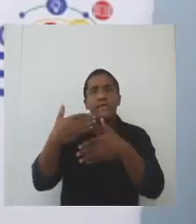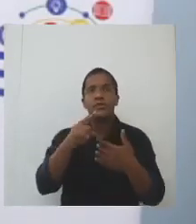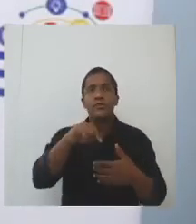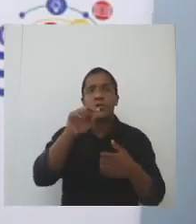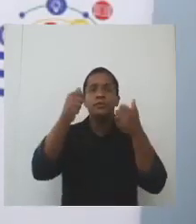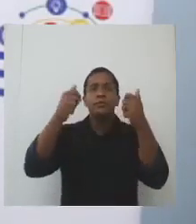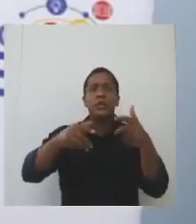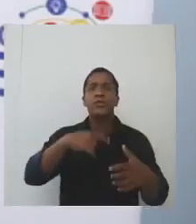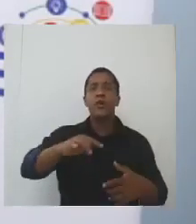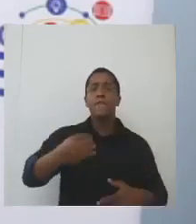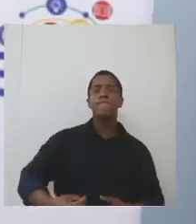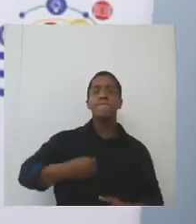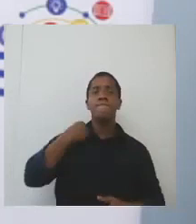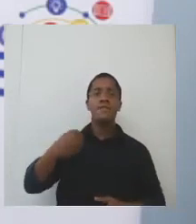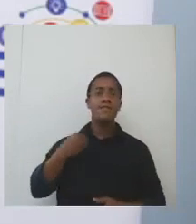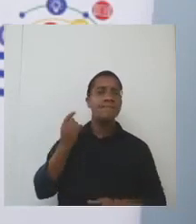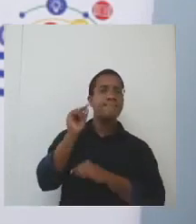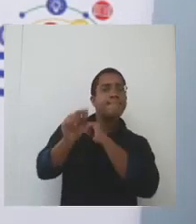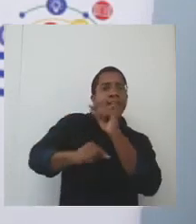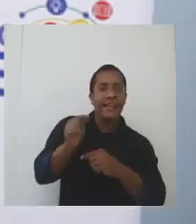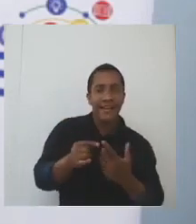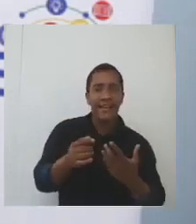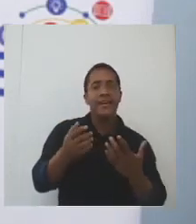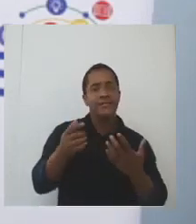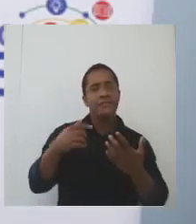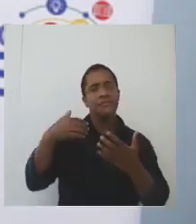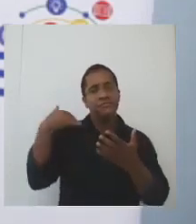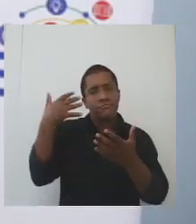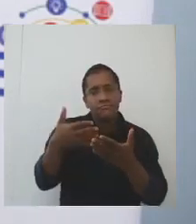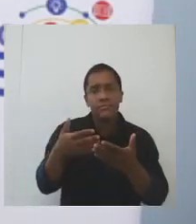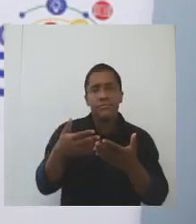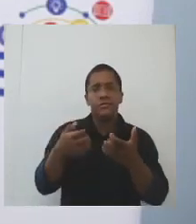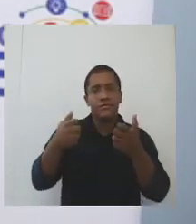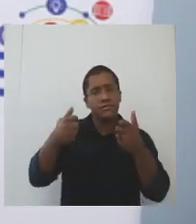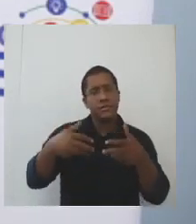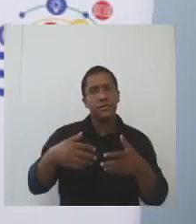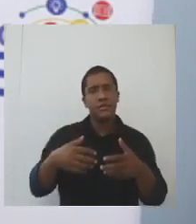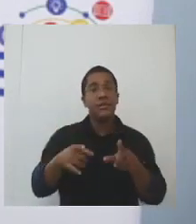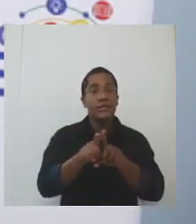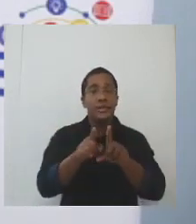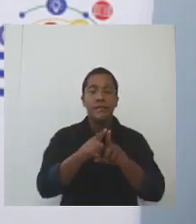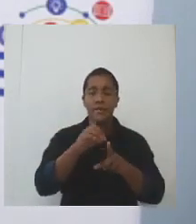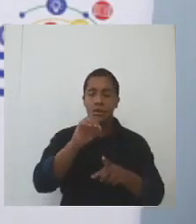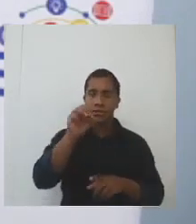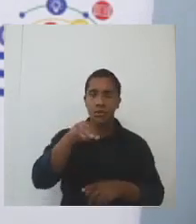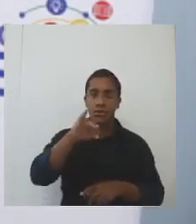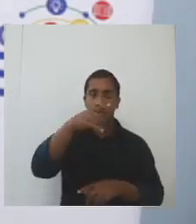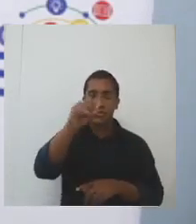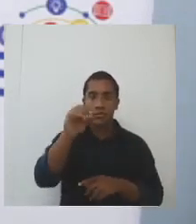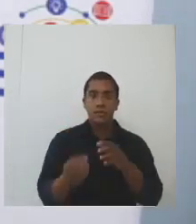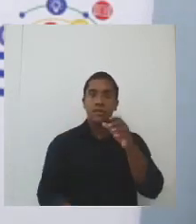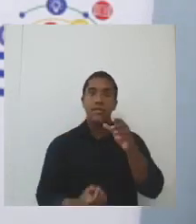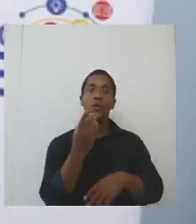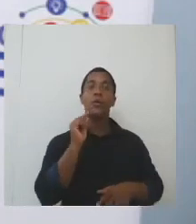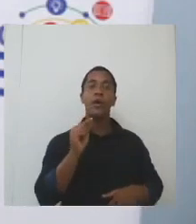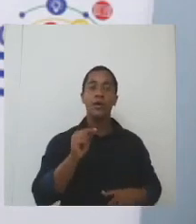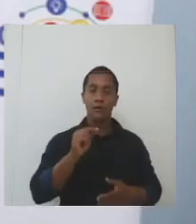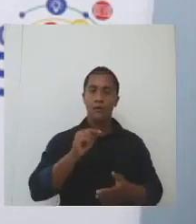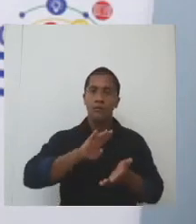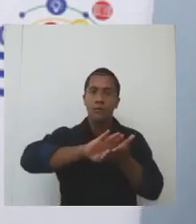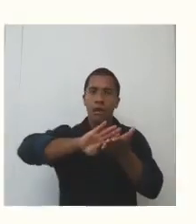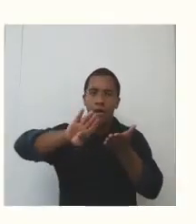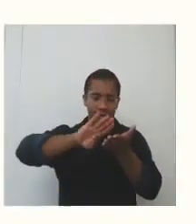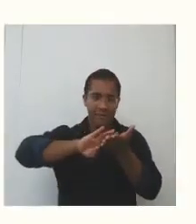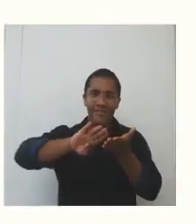somos. Tá certo? Então vamos lá. Então também Dom João fundou um banco. O Banco do Brasil. Olha